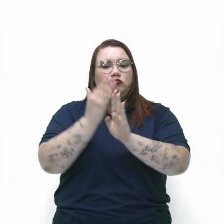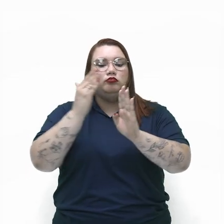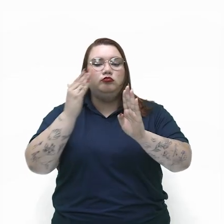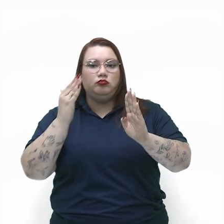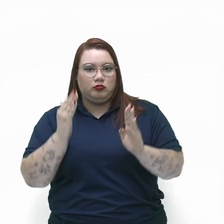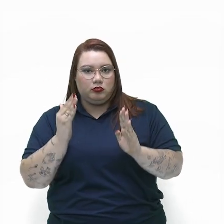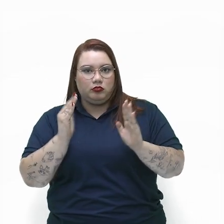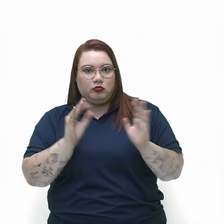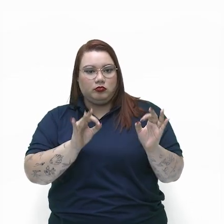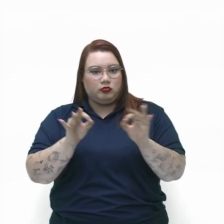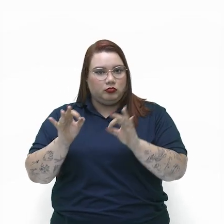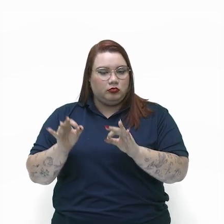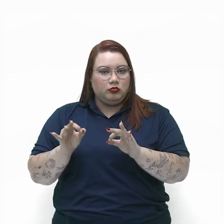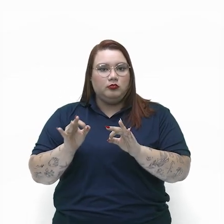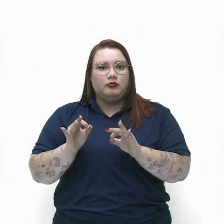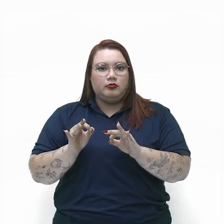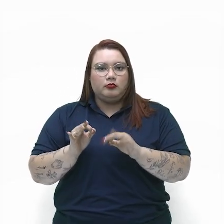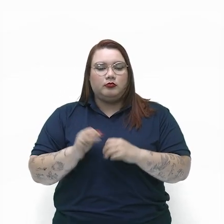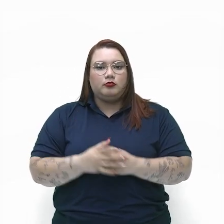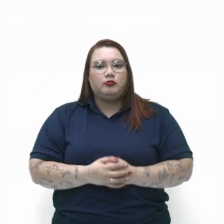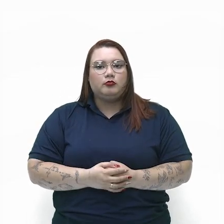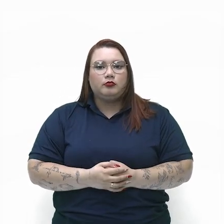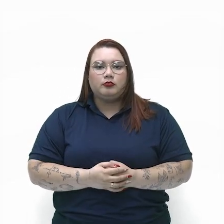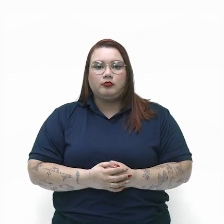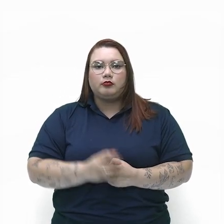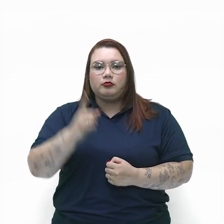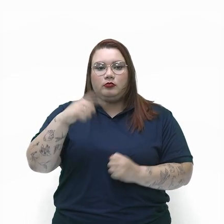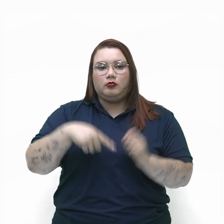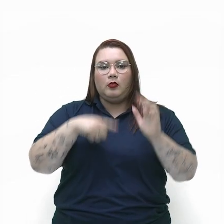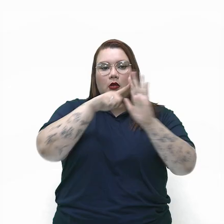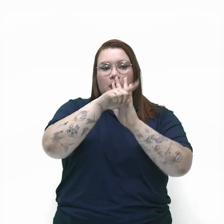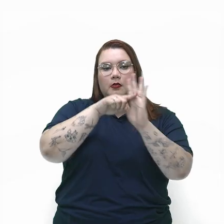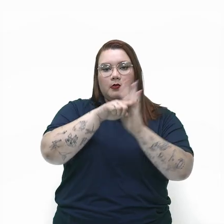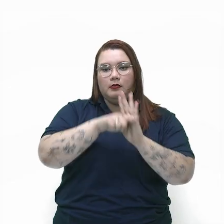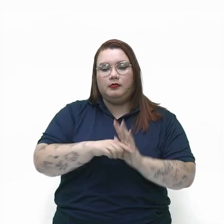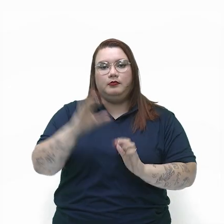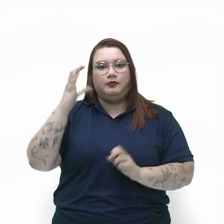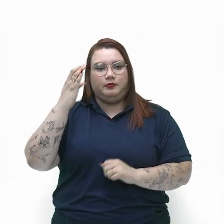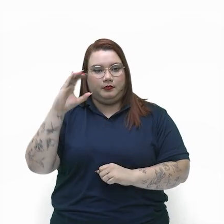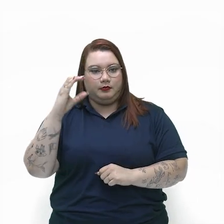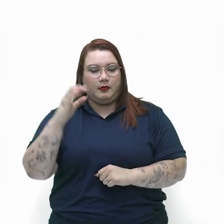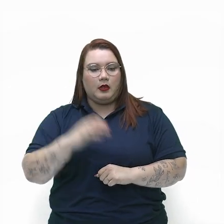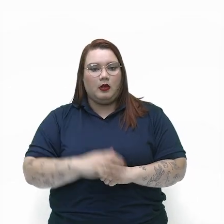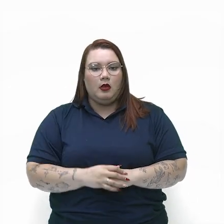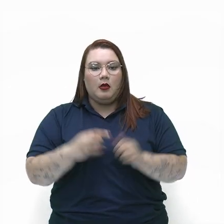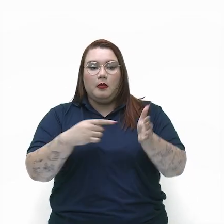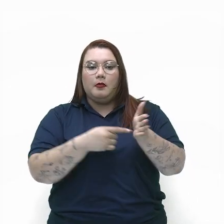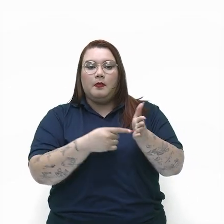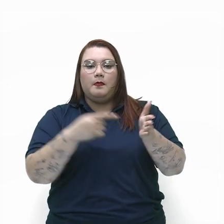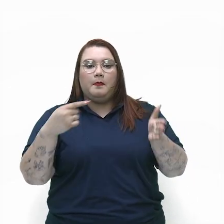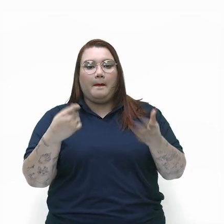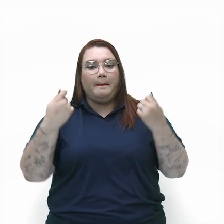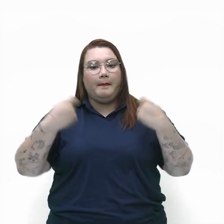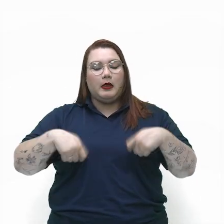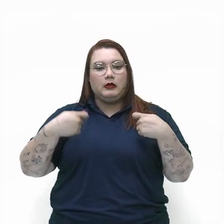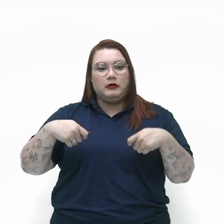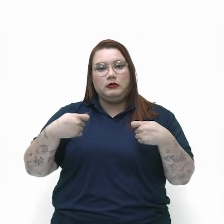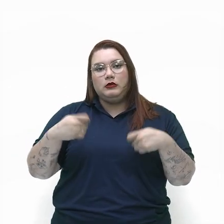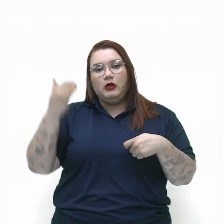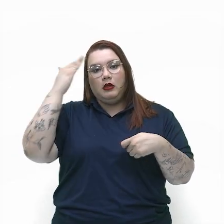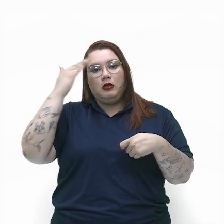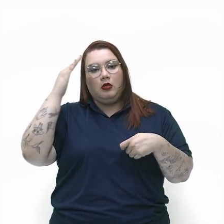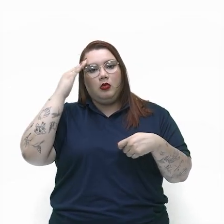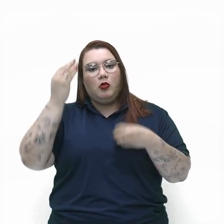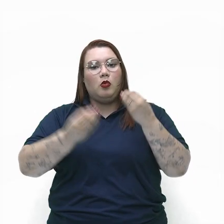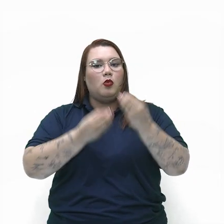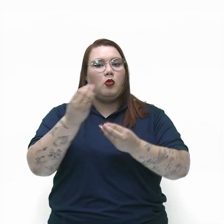de descoberta, né? O processo de pesquisa científica. Primeiro, é preciso